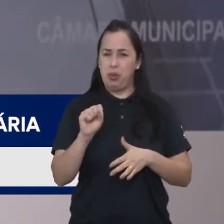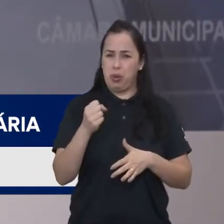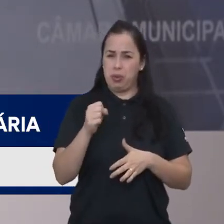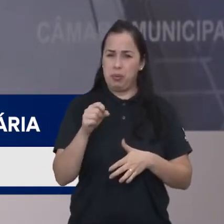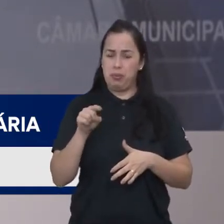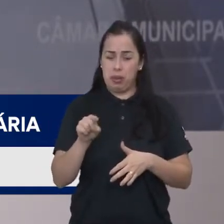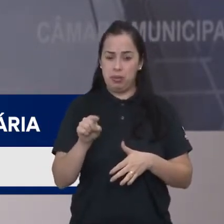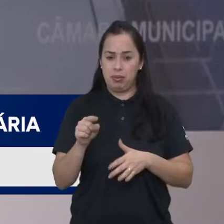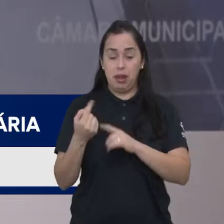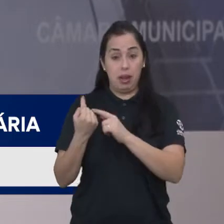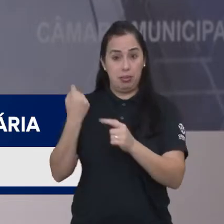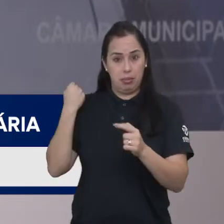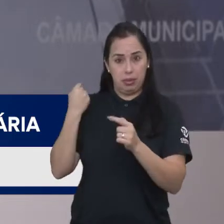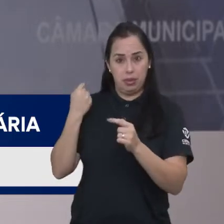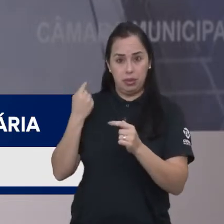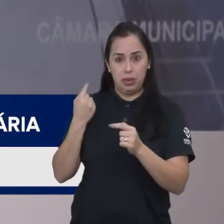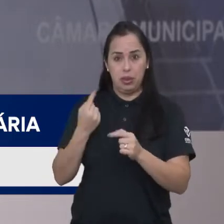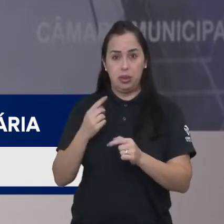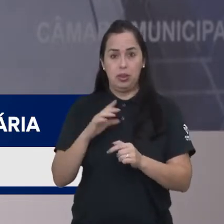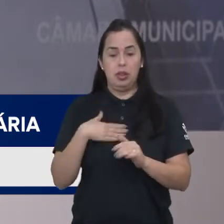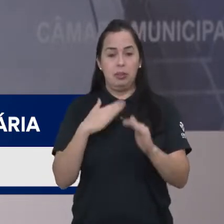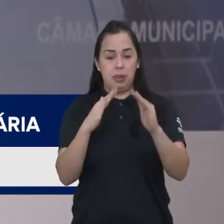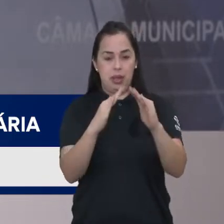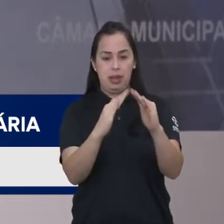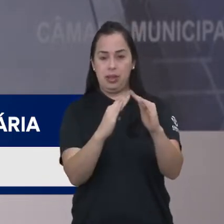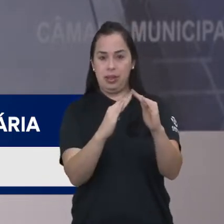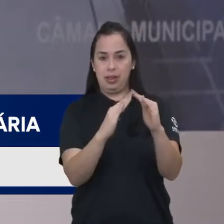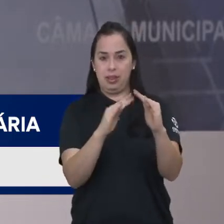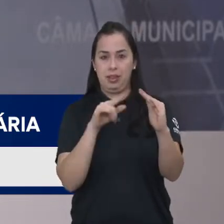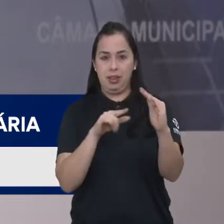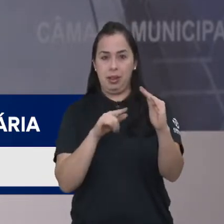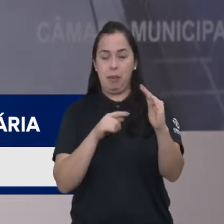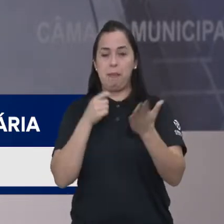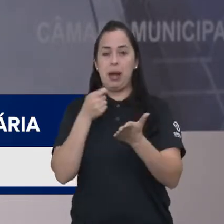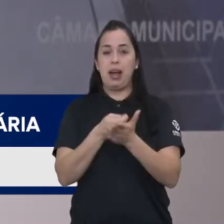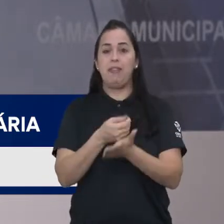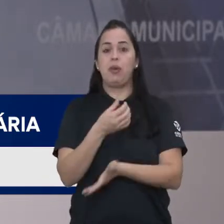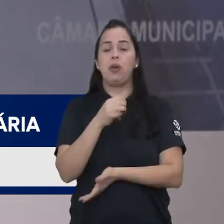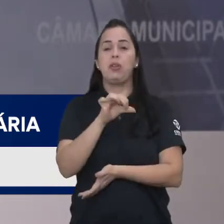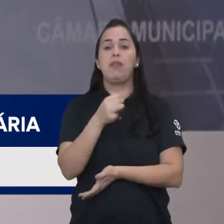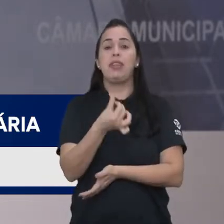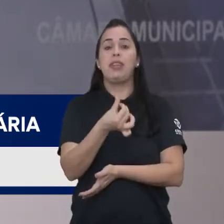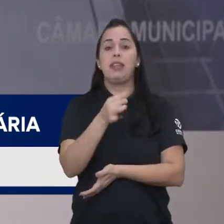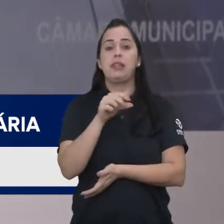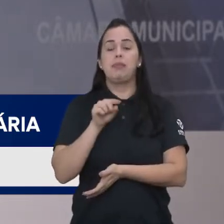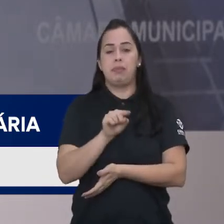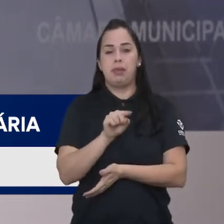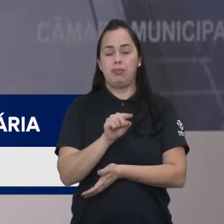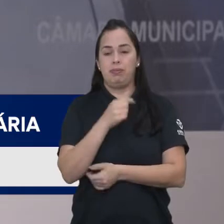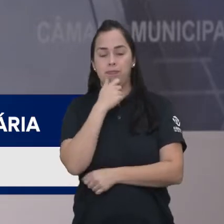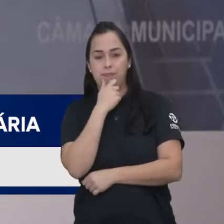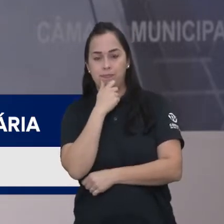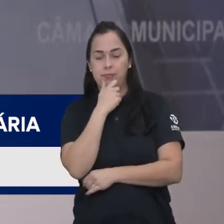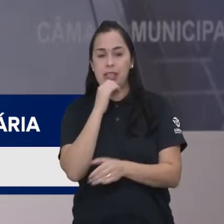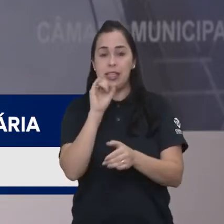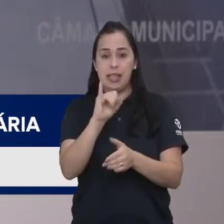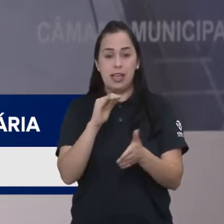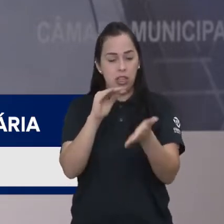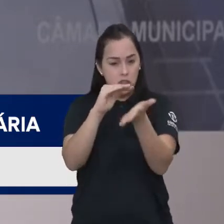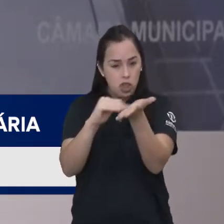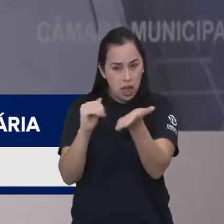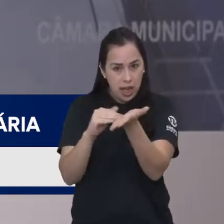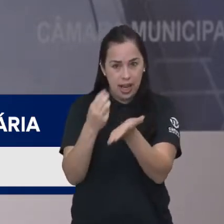reais naquela época. Naquela época, uma casa popular estava saindo a 96 mil. Então, nem do ponto de vista